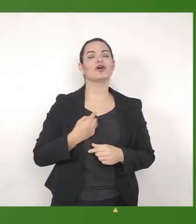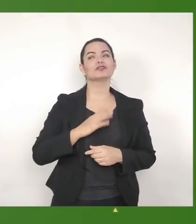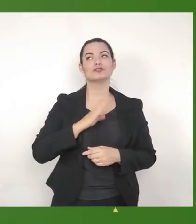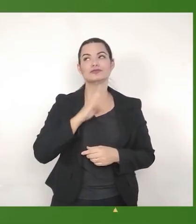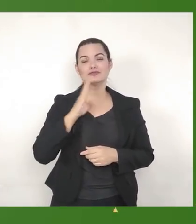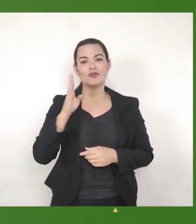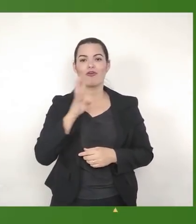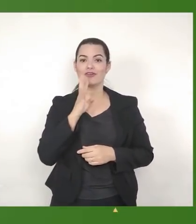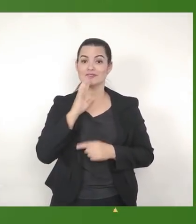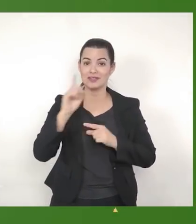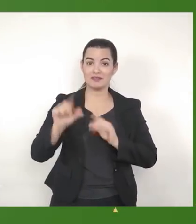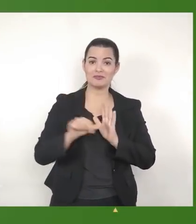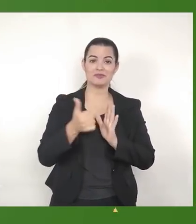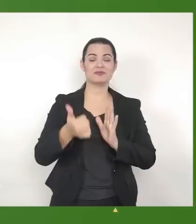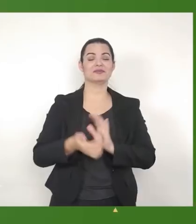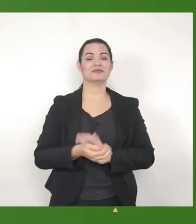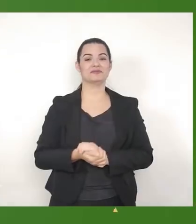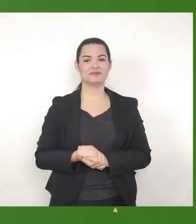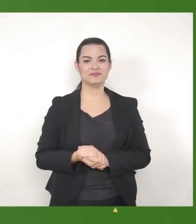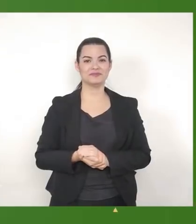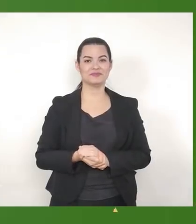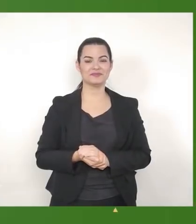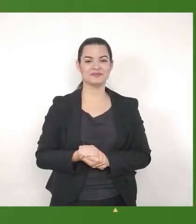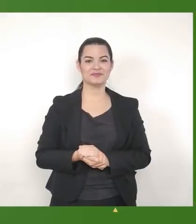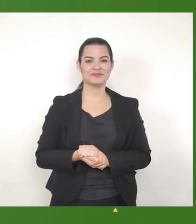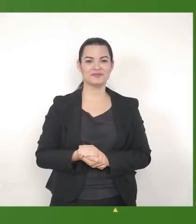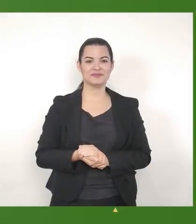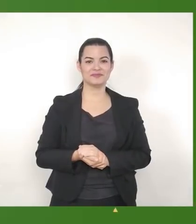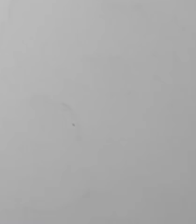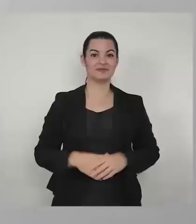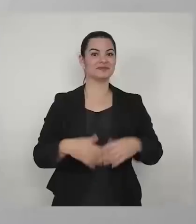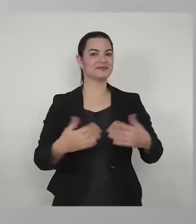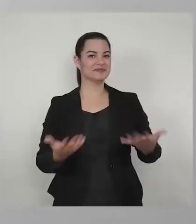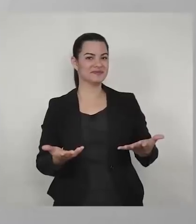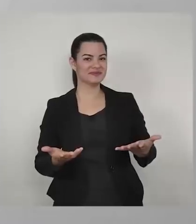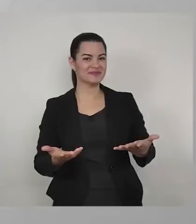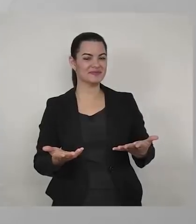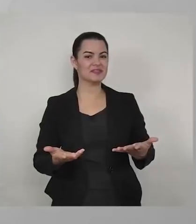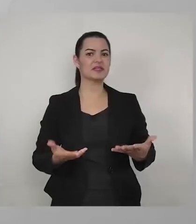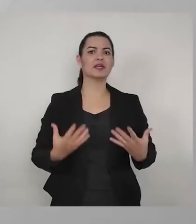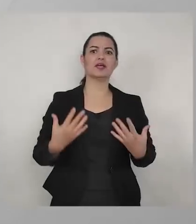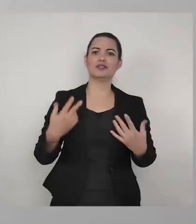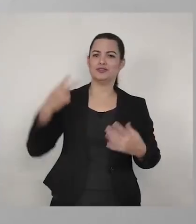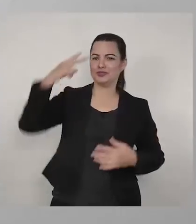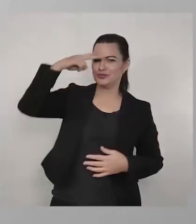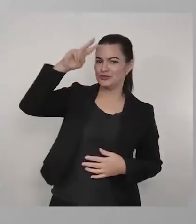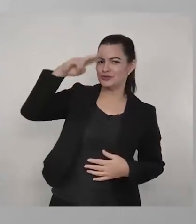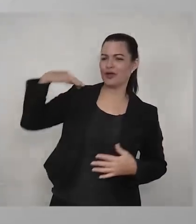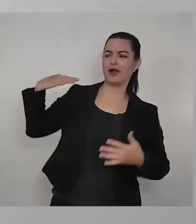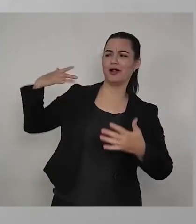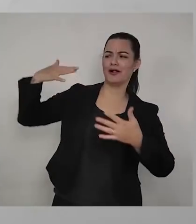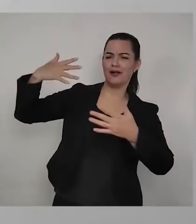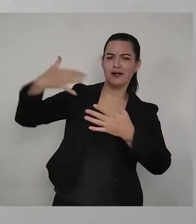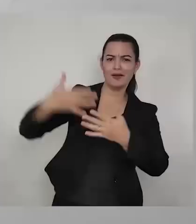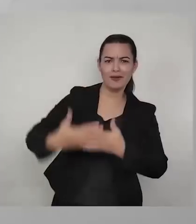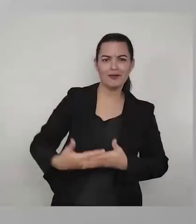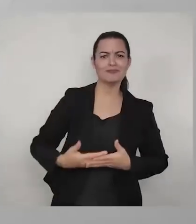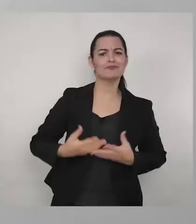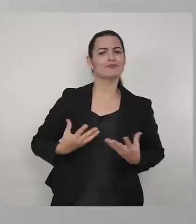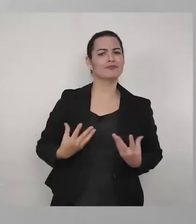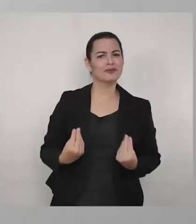Brasil. Então agora você espera aí um minutinho que a Pro já volta. Bastante história, não é mesmo? E